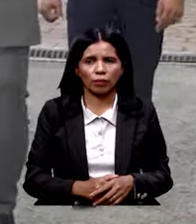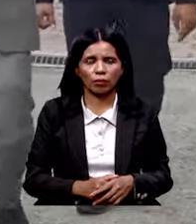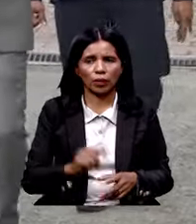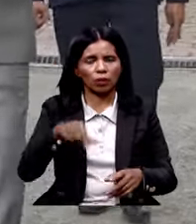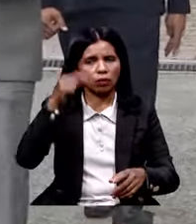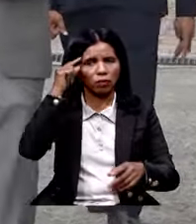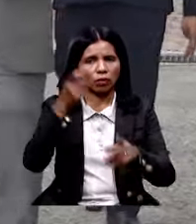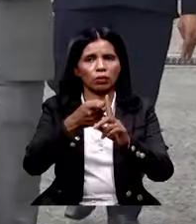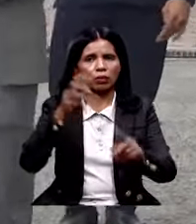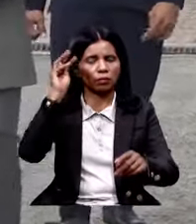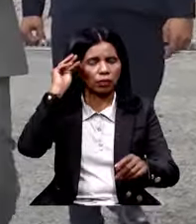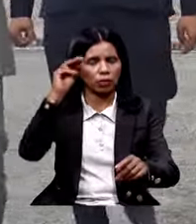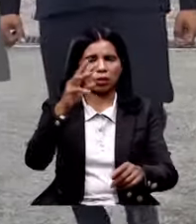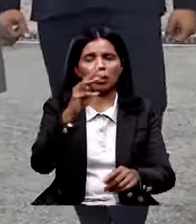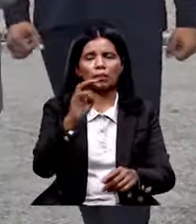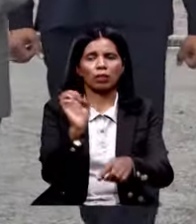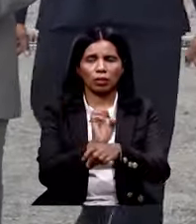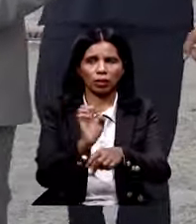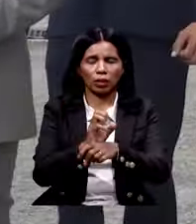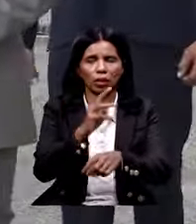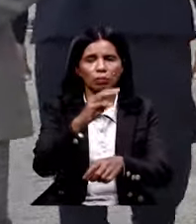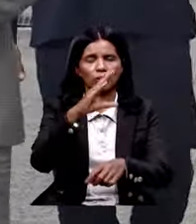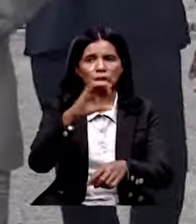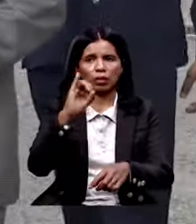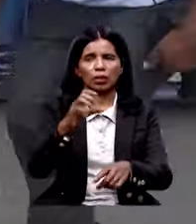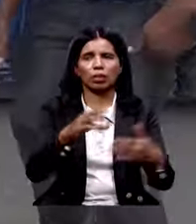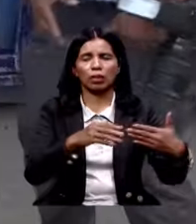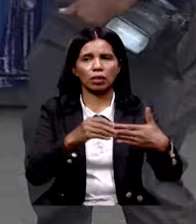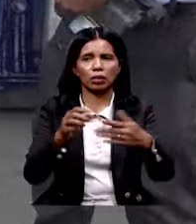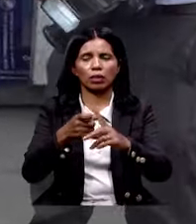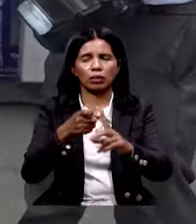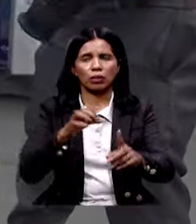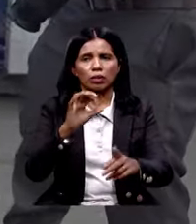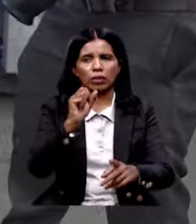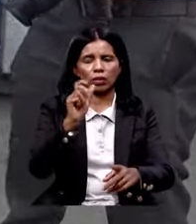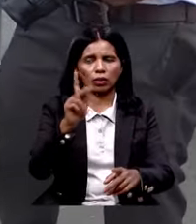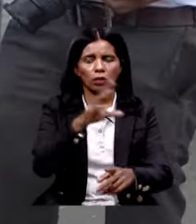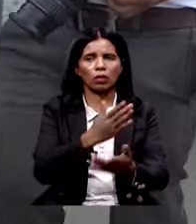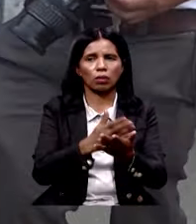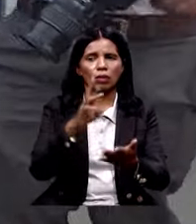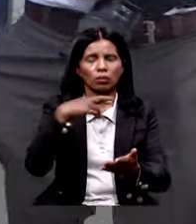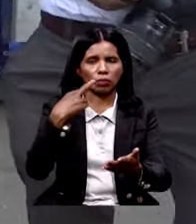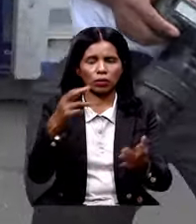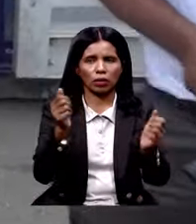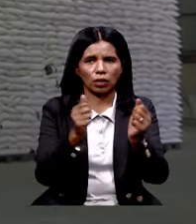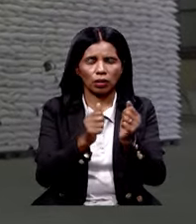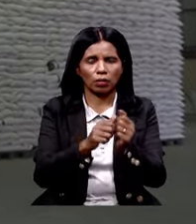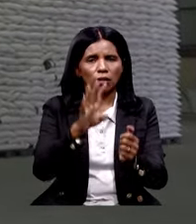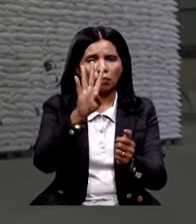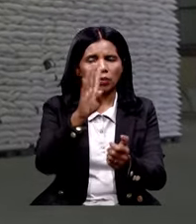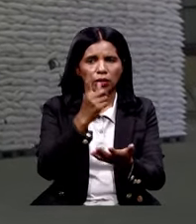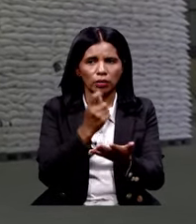Governo do Rússia, Ministério de Assuntos Econômicos, liderado do Rússia Francisco Kolbodilai, Sousa Foz tonelada ri hun hat hu